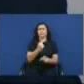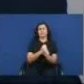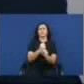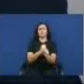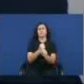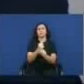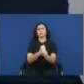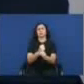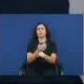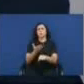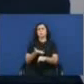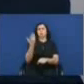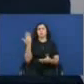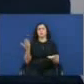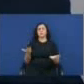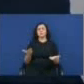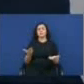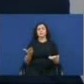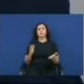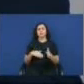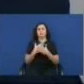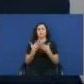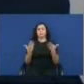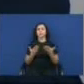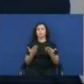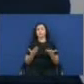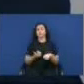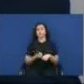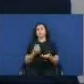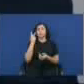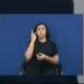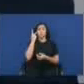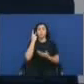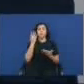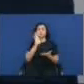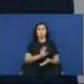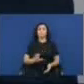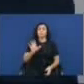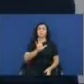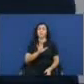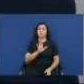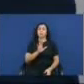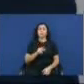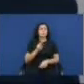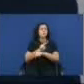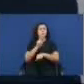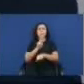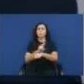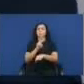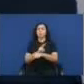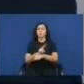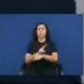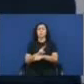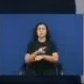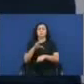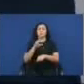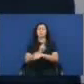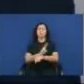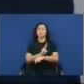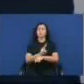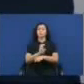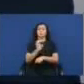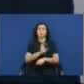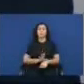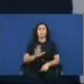anos, muito mais de 20 anos, o PSDB no estado de São Paulo, que realmente não cuida da segurança do nosso estado. E aí a gente